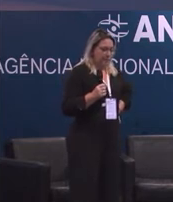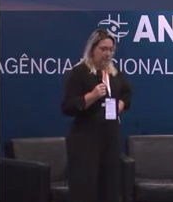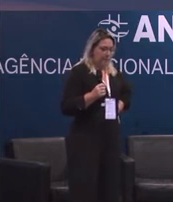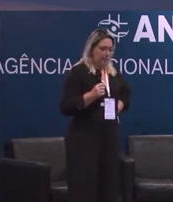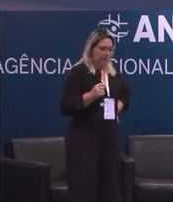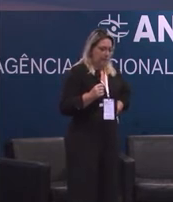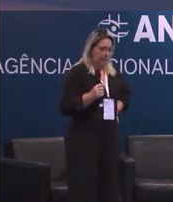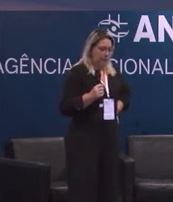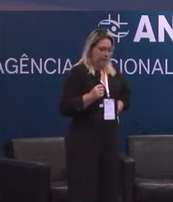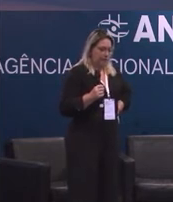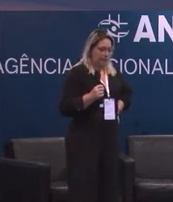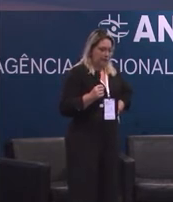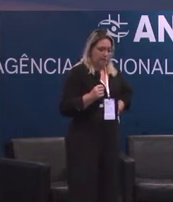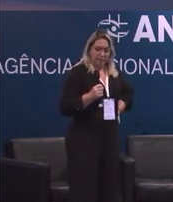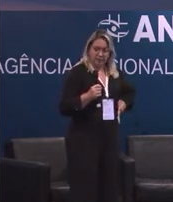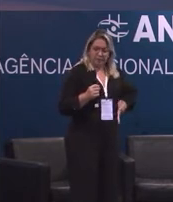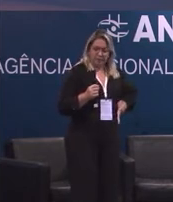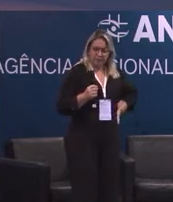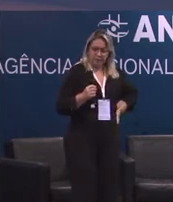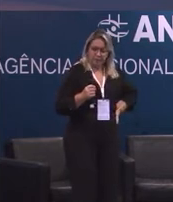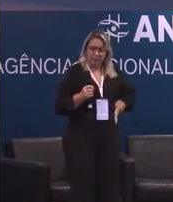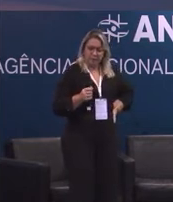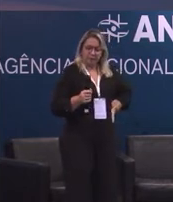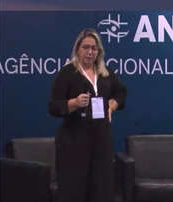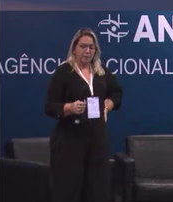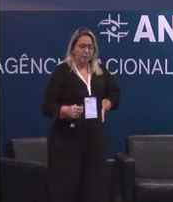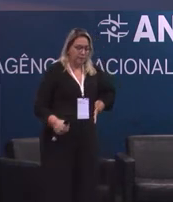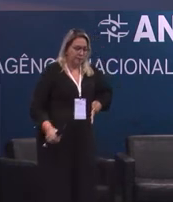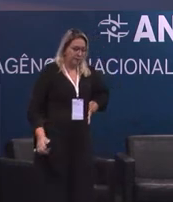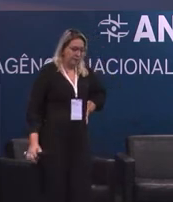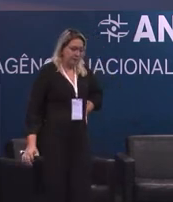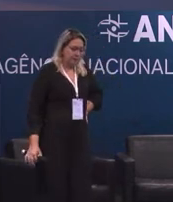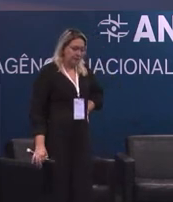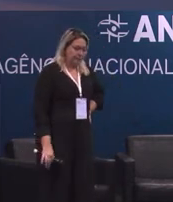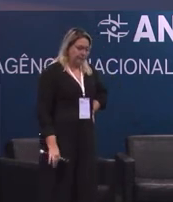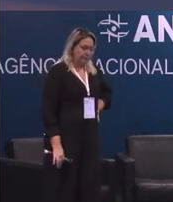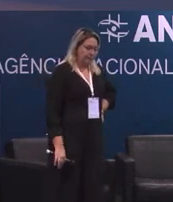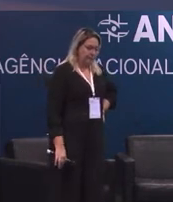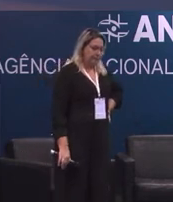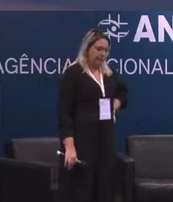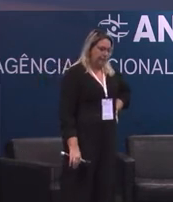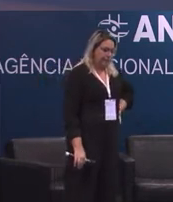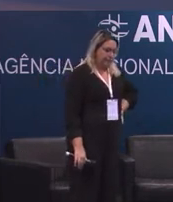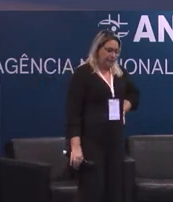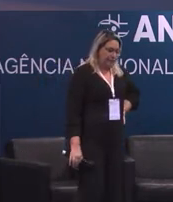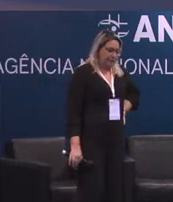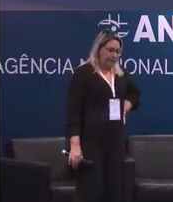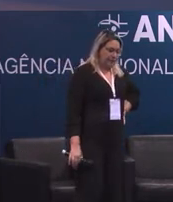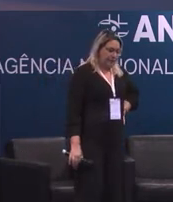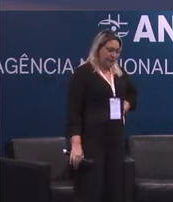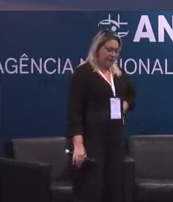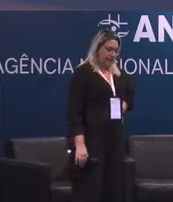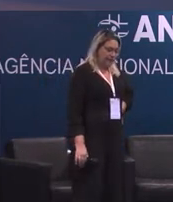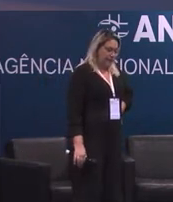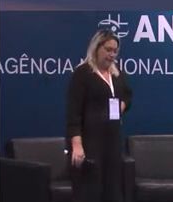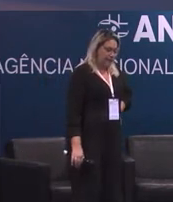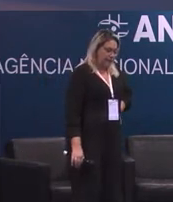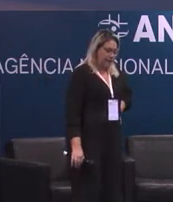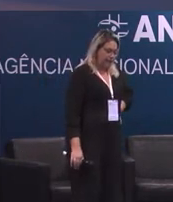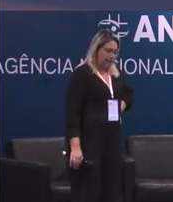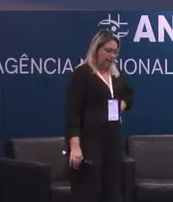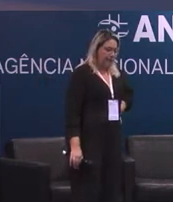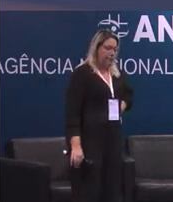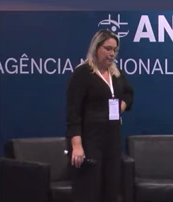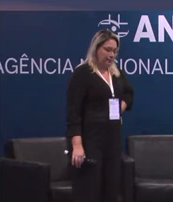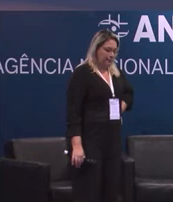Me foi dado atribuição, delegação ou descentralização de todas as atividades? Alguns sim, vocês acabaram,